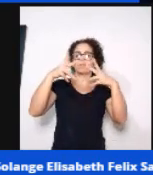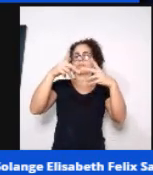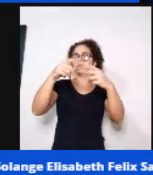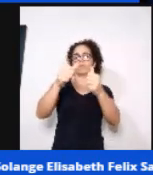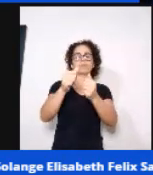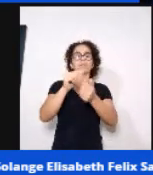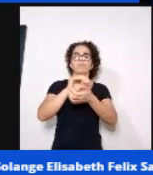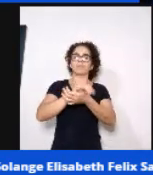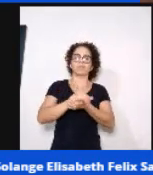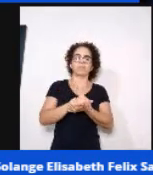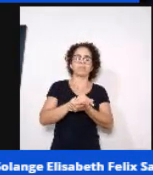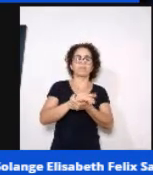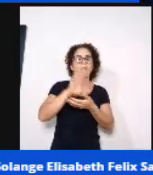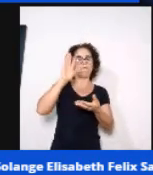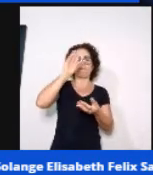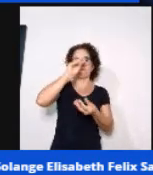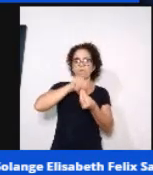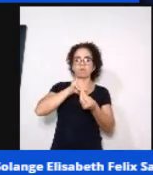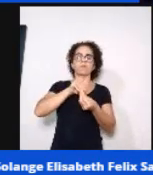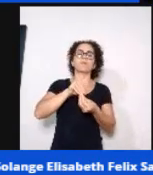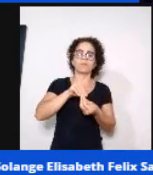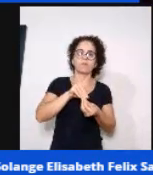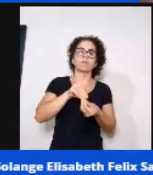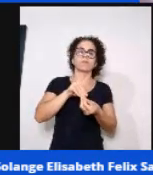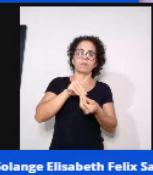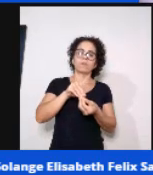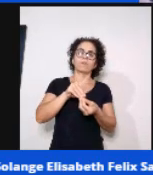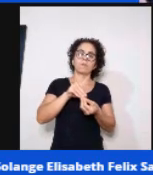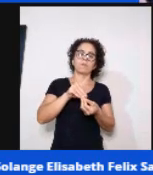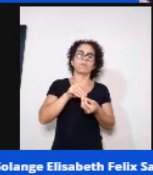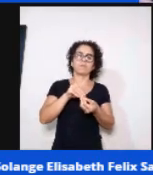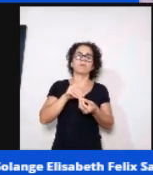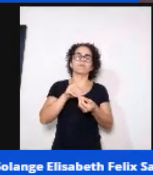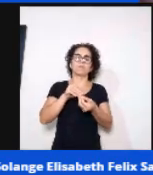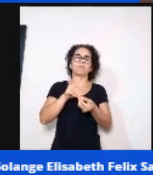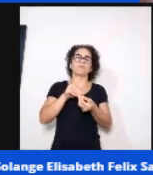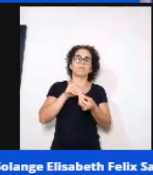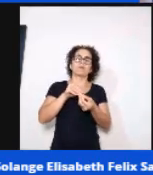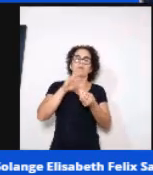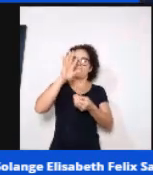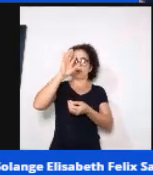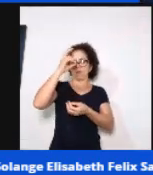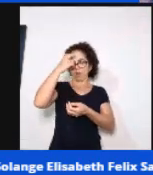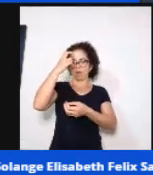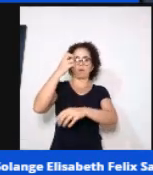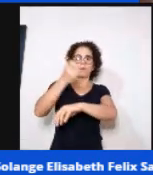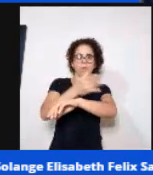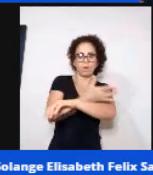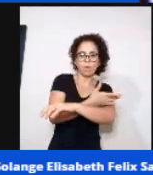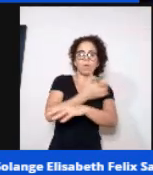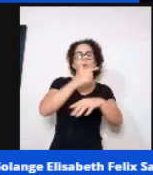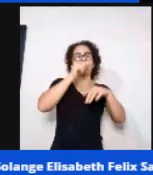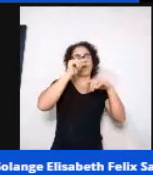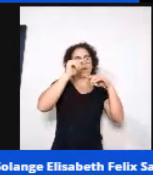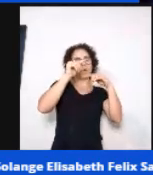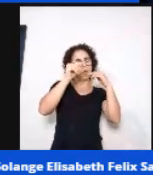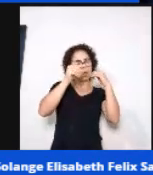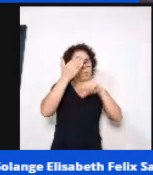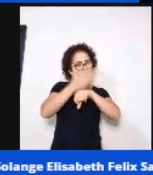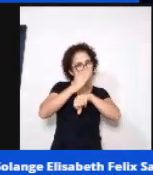fazendo, né, esse fechamento. Então, quando eu trabalho com a inteligência emocional, eu tenho poder de influência, eu posso melhorar os meus níveis de